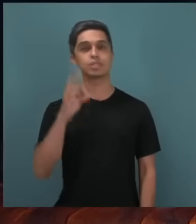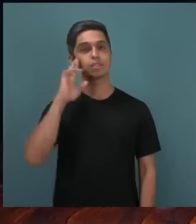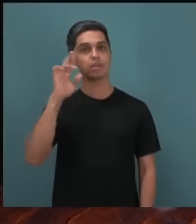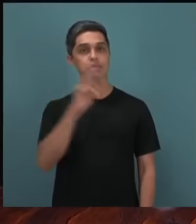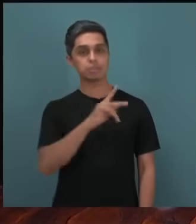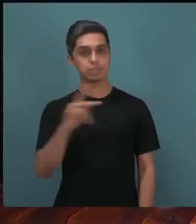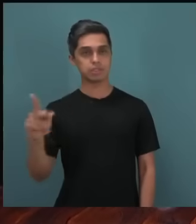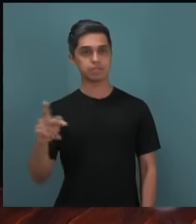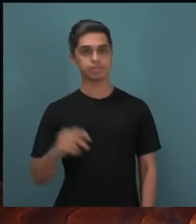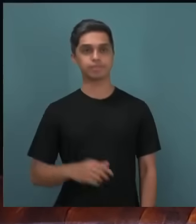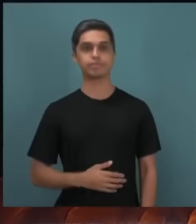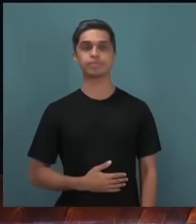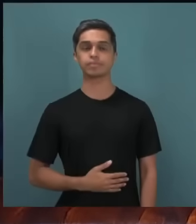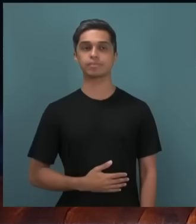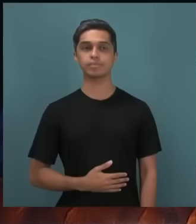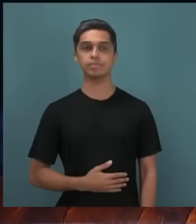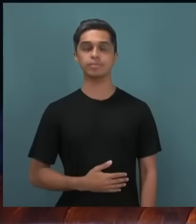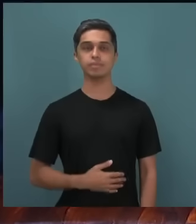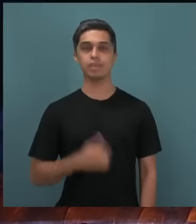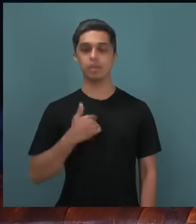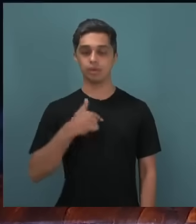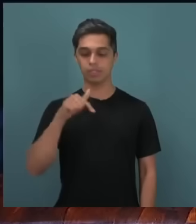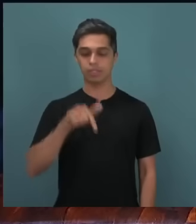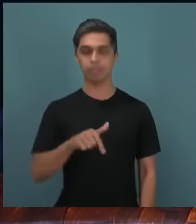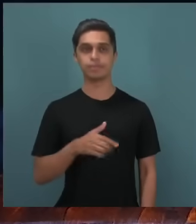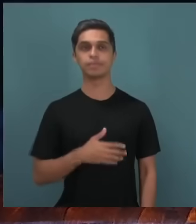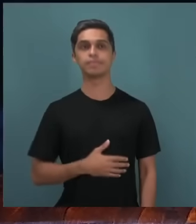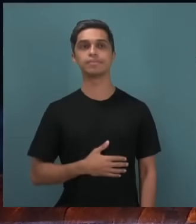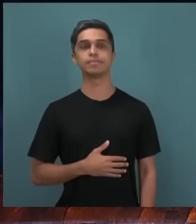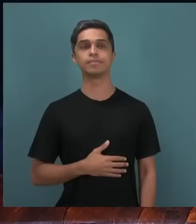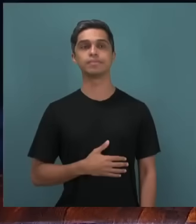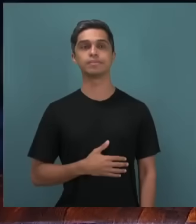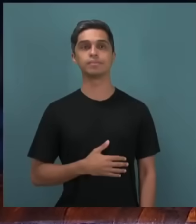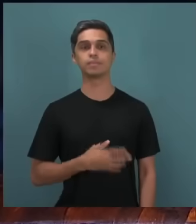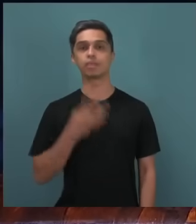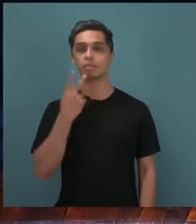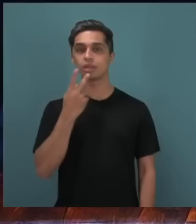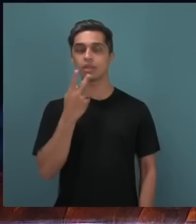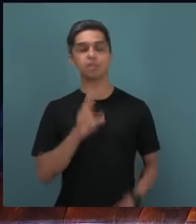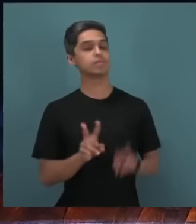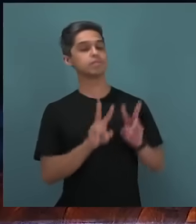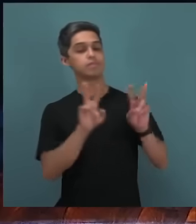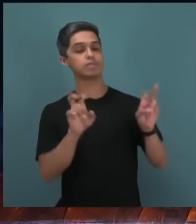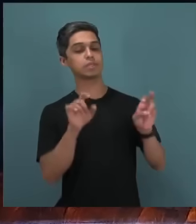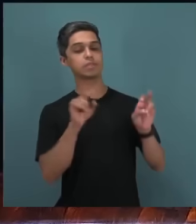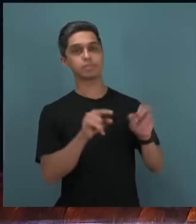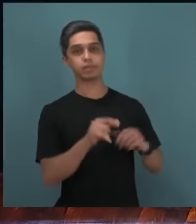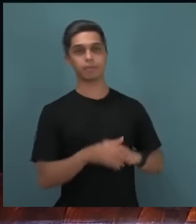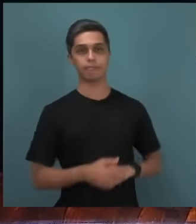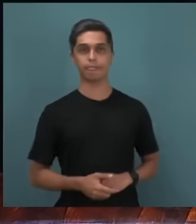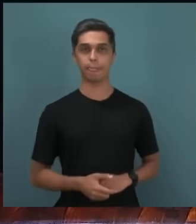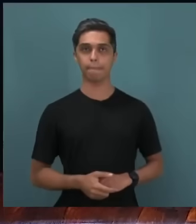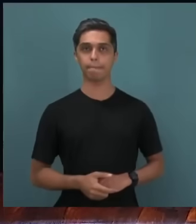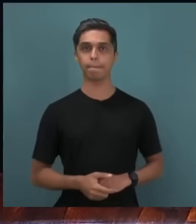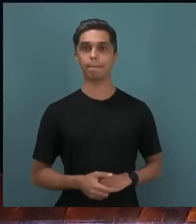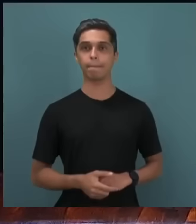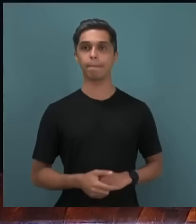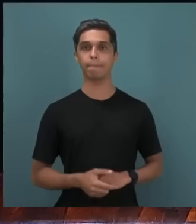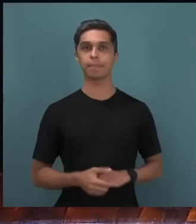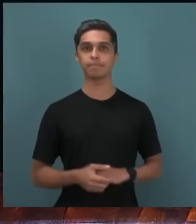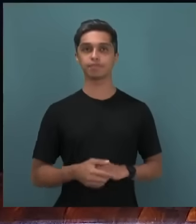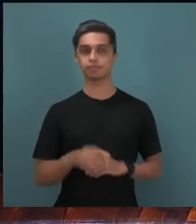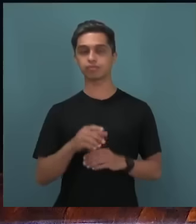presidente, eu vim à tribuna falar de um tema que está na ordem do